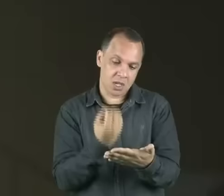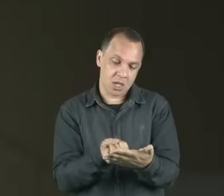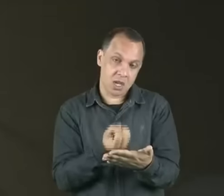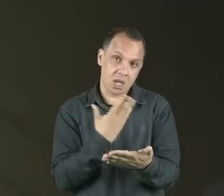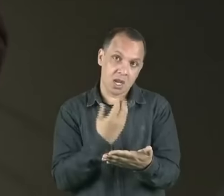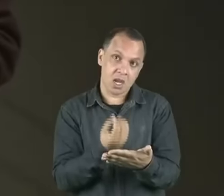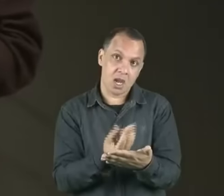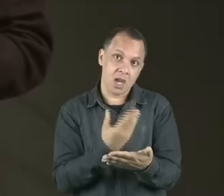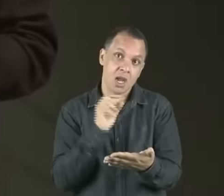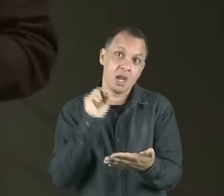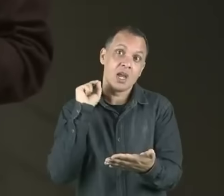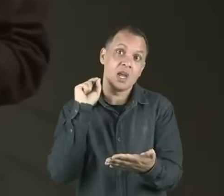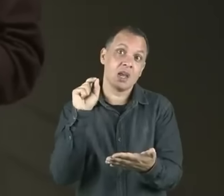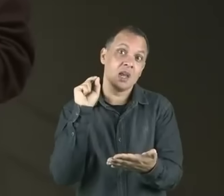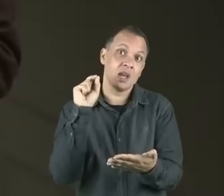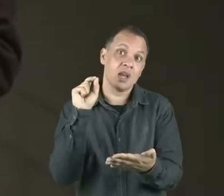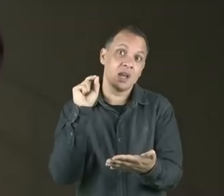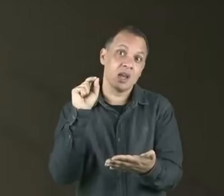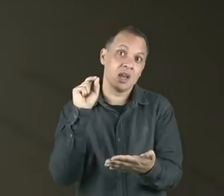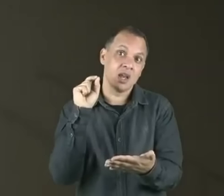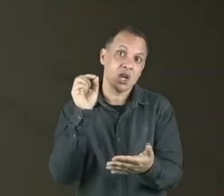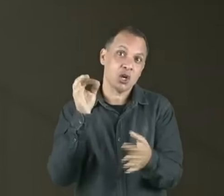justificados justificados